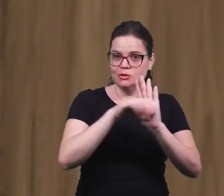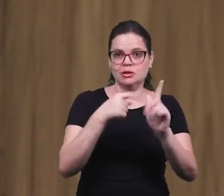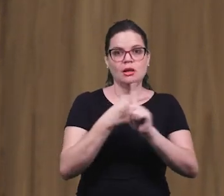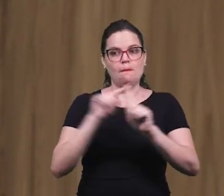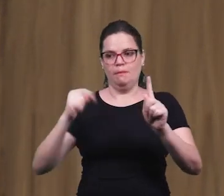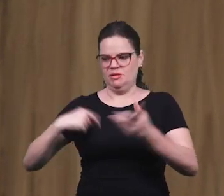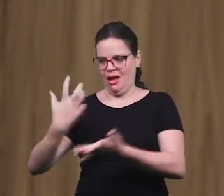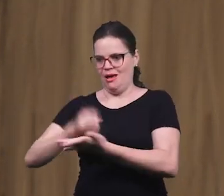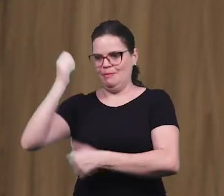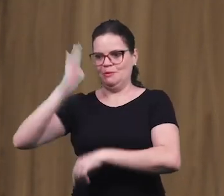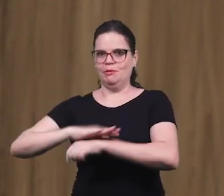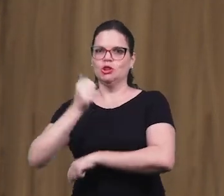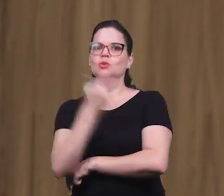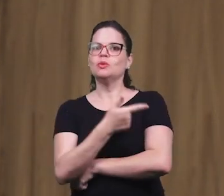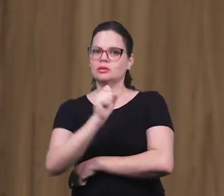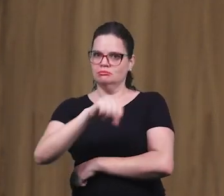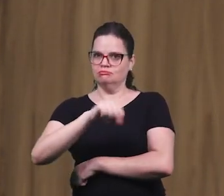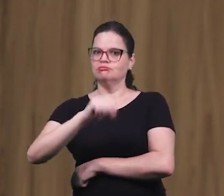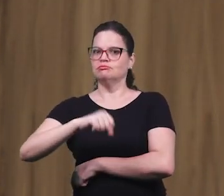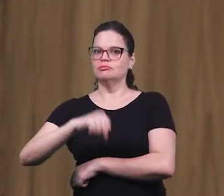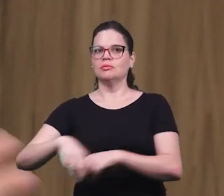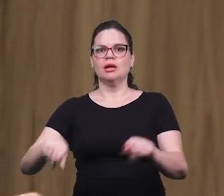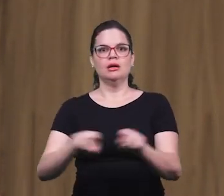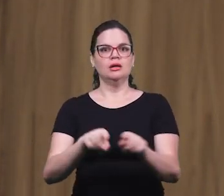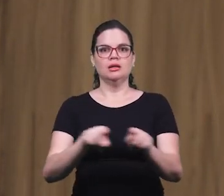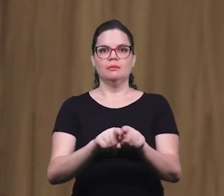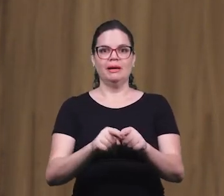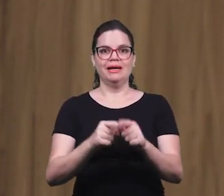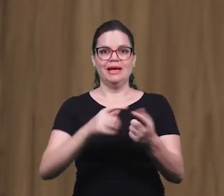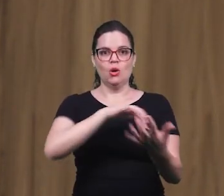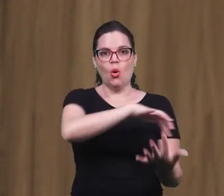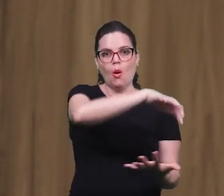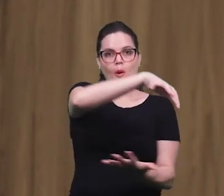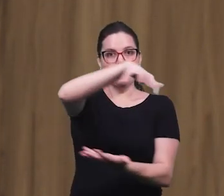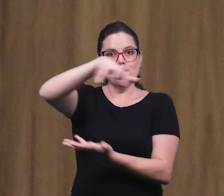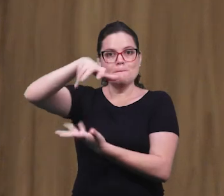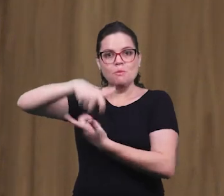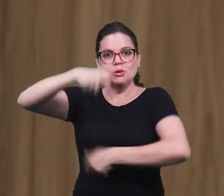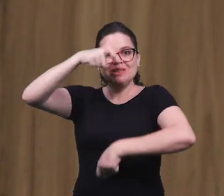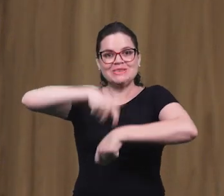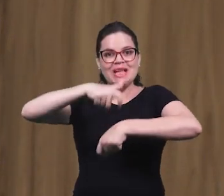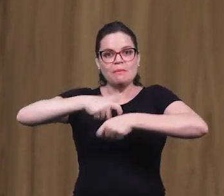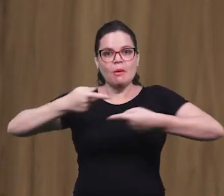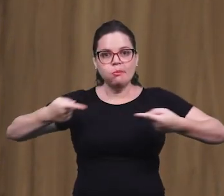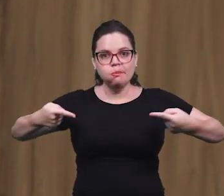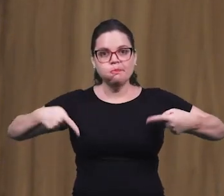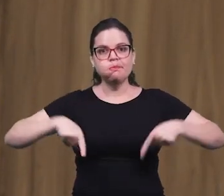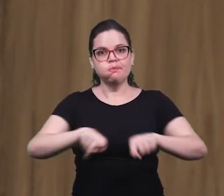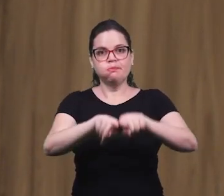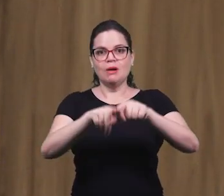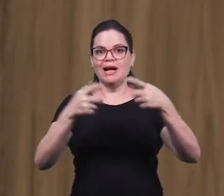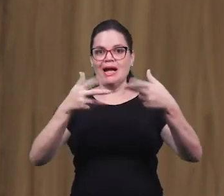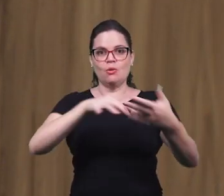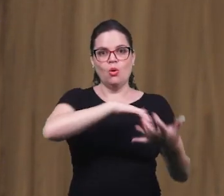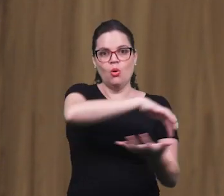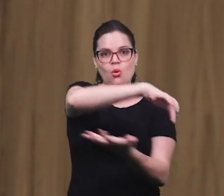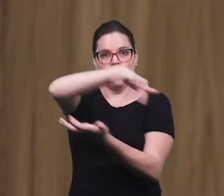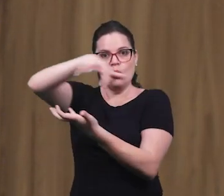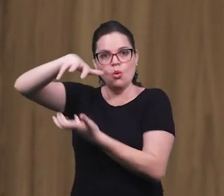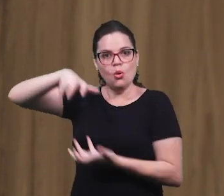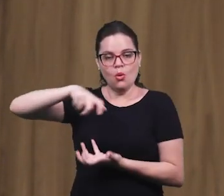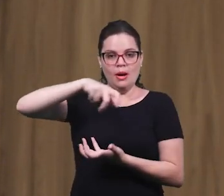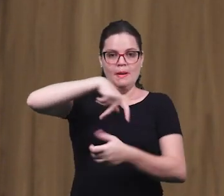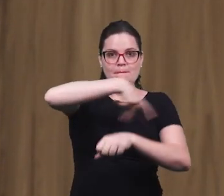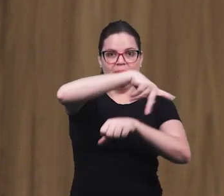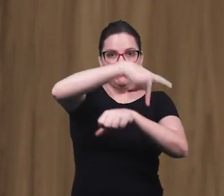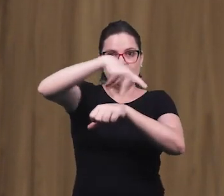global, ele vai ser instantaneamente no mesmo instante, no mundo inteiro, em todos os lugares